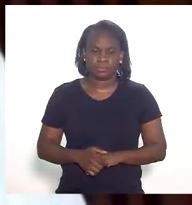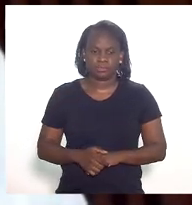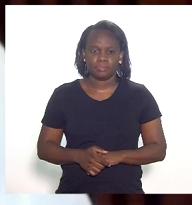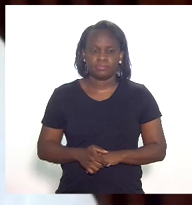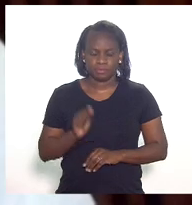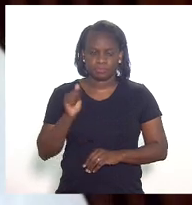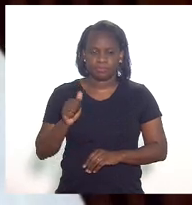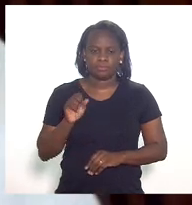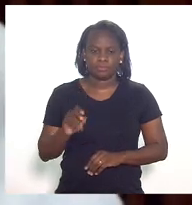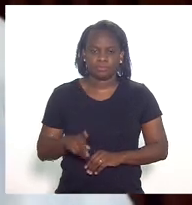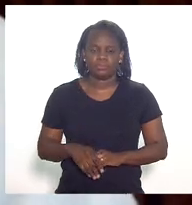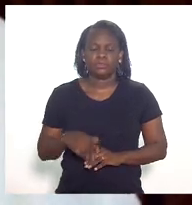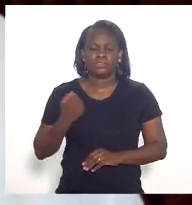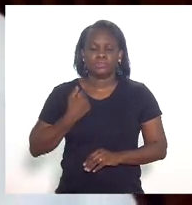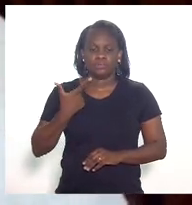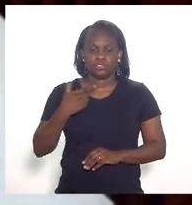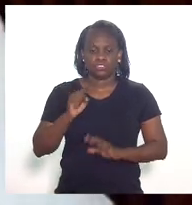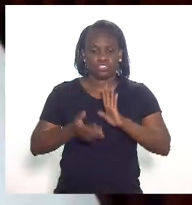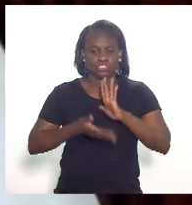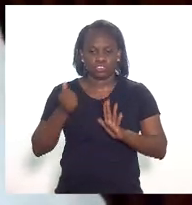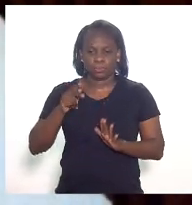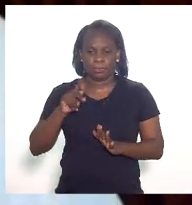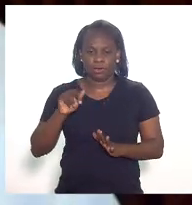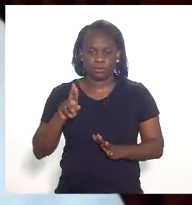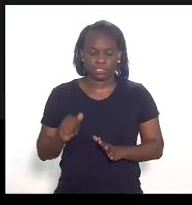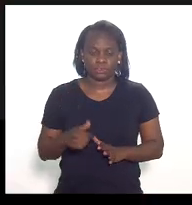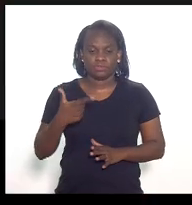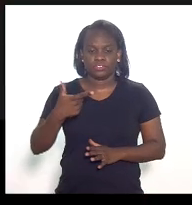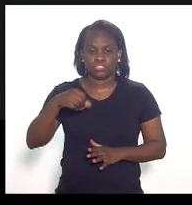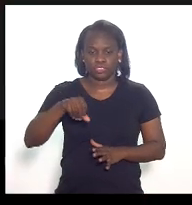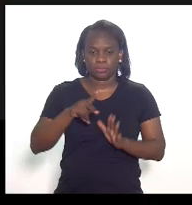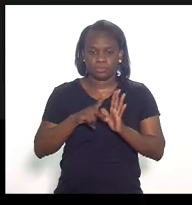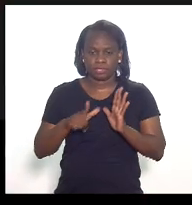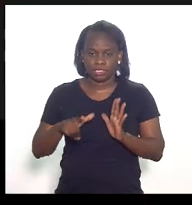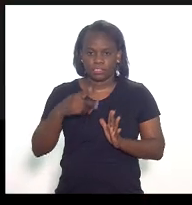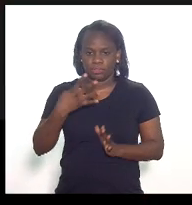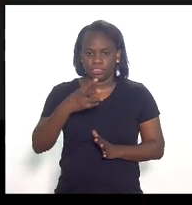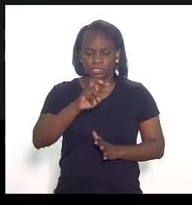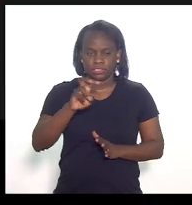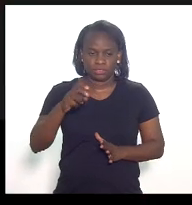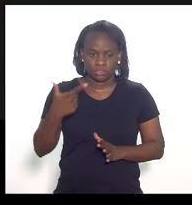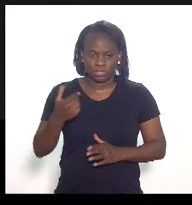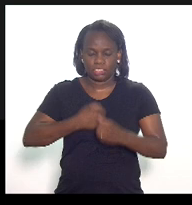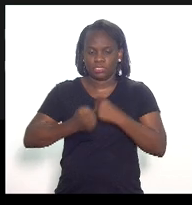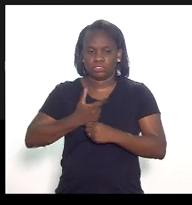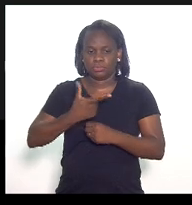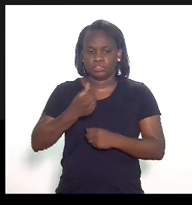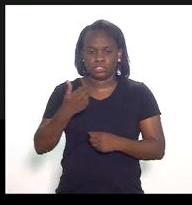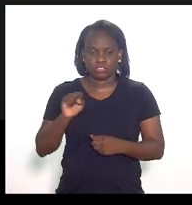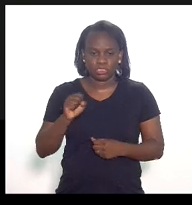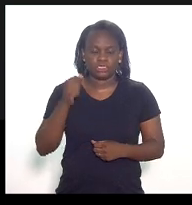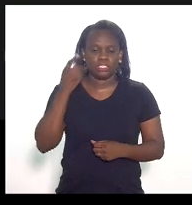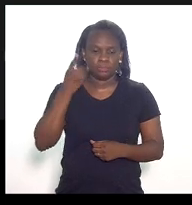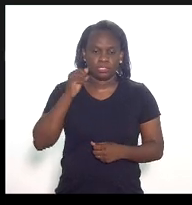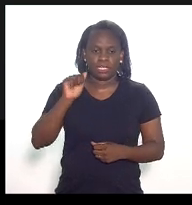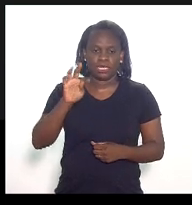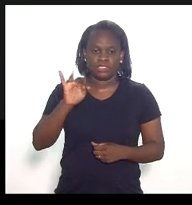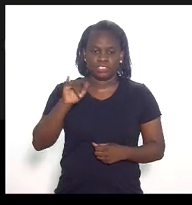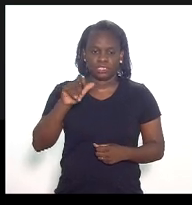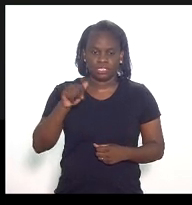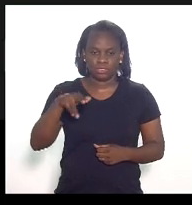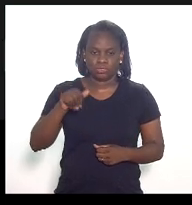Ok. 28, retirada de pauta. 29. Projeto de lei 4552-2018, doutoria deputado Átila Nunes, o parecer